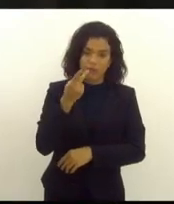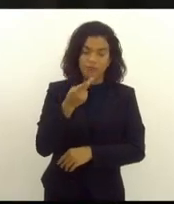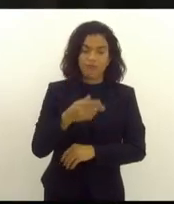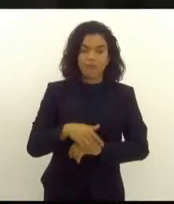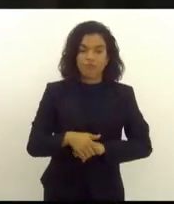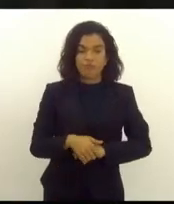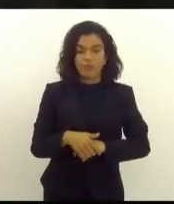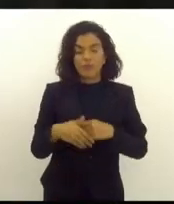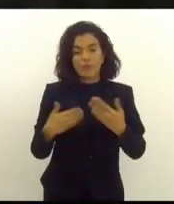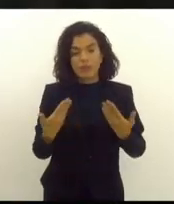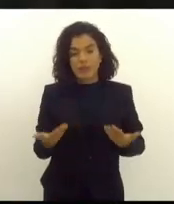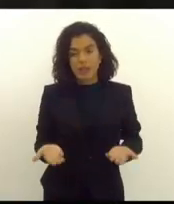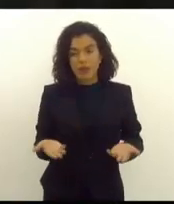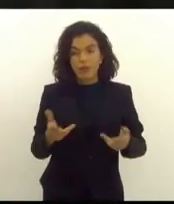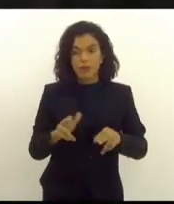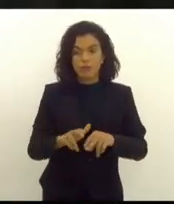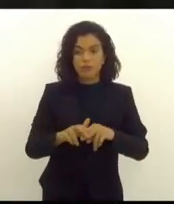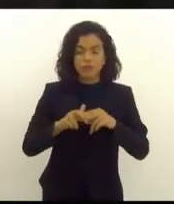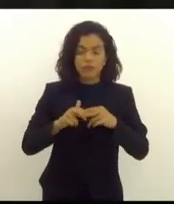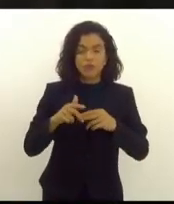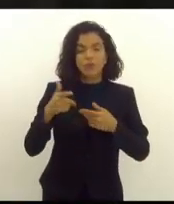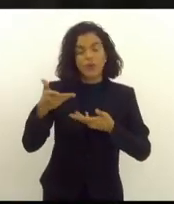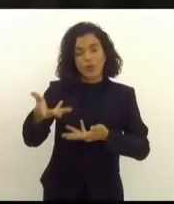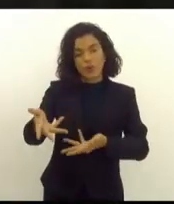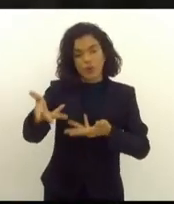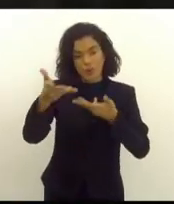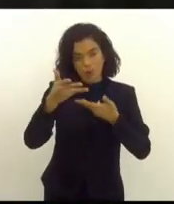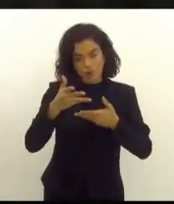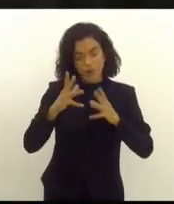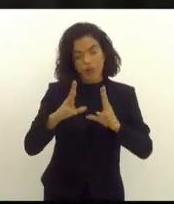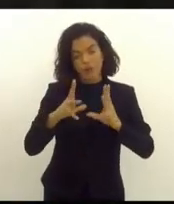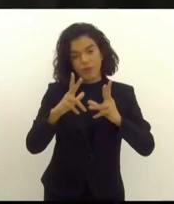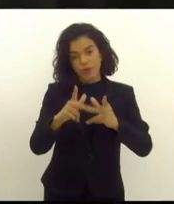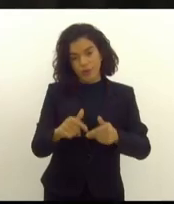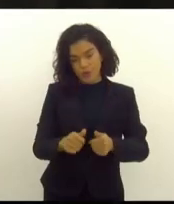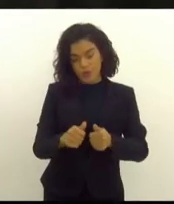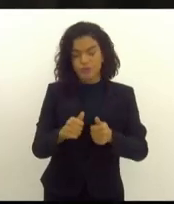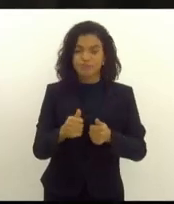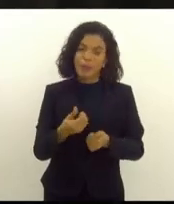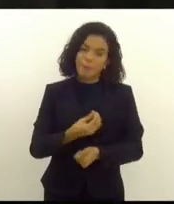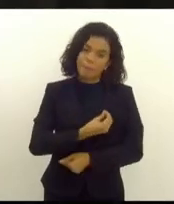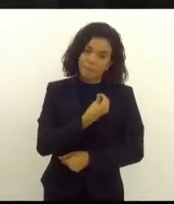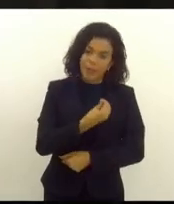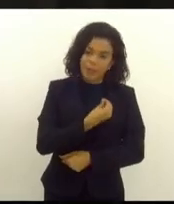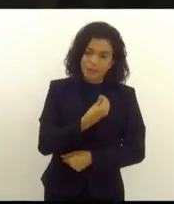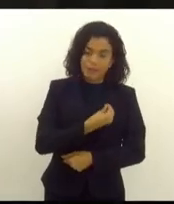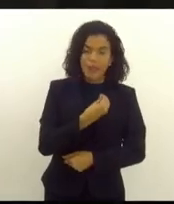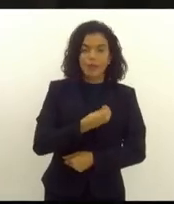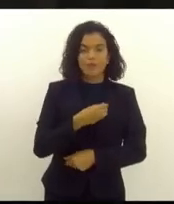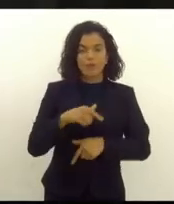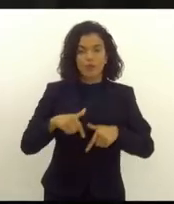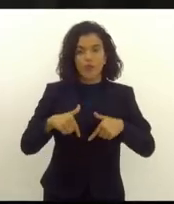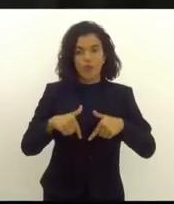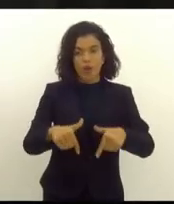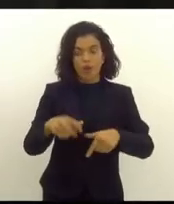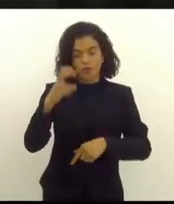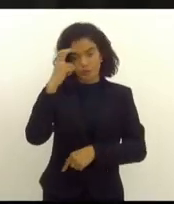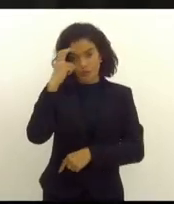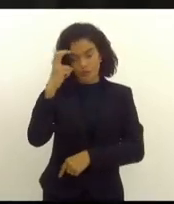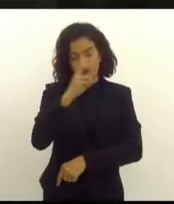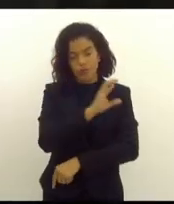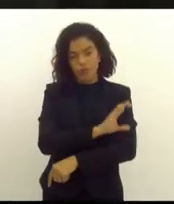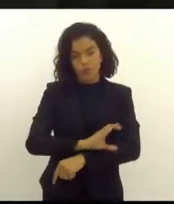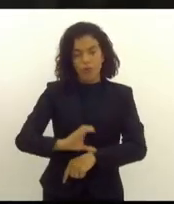por isso deixa o convite também a todos né para fazer em parte desse ato político cultural em defesa